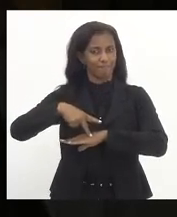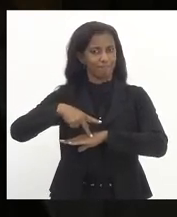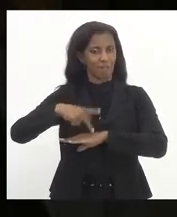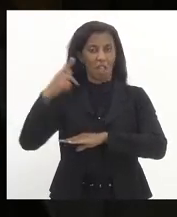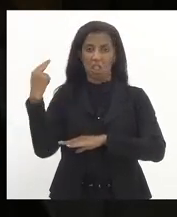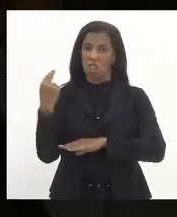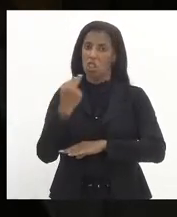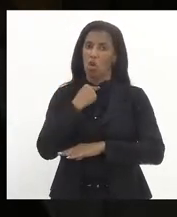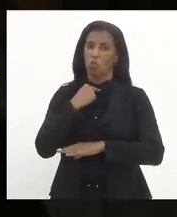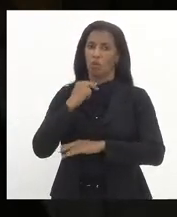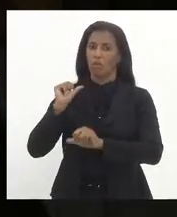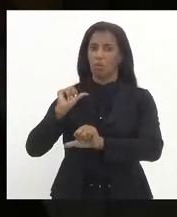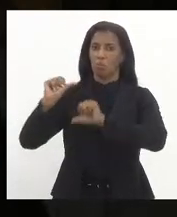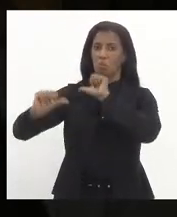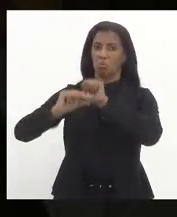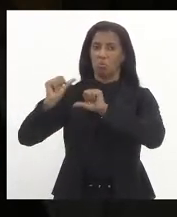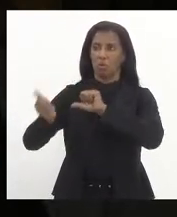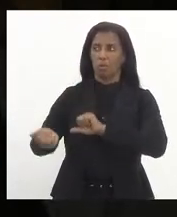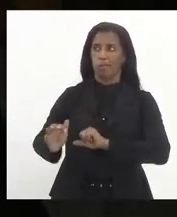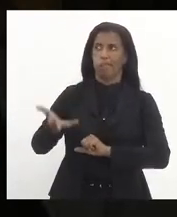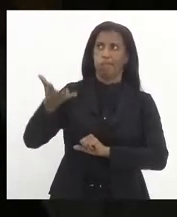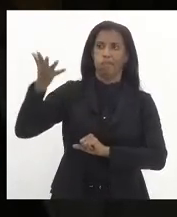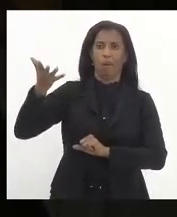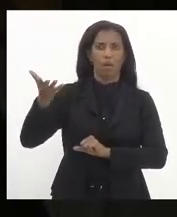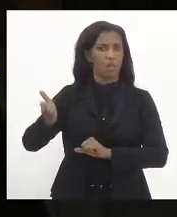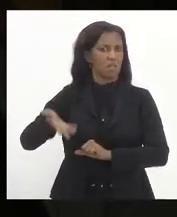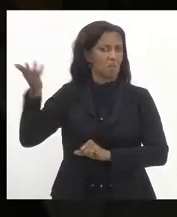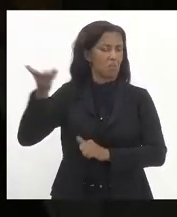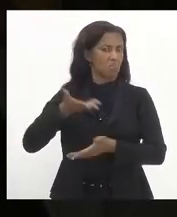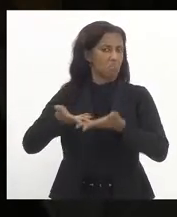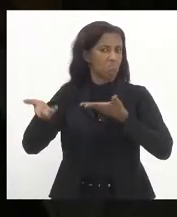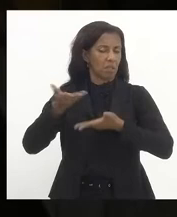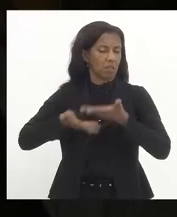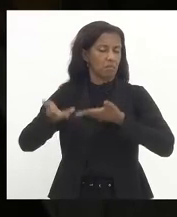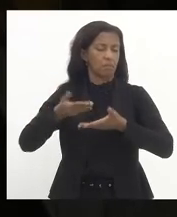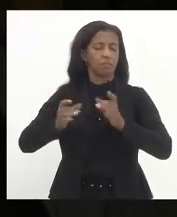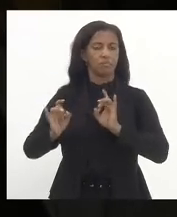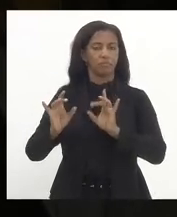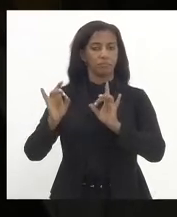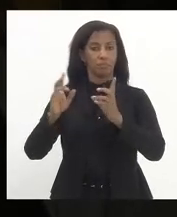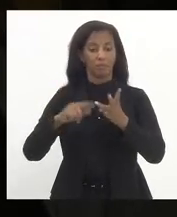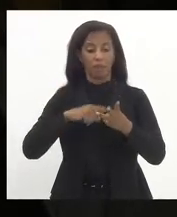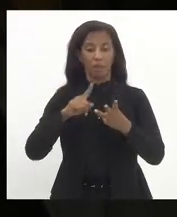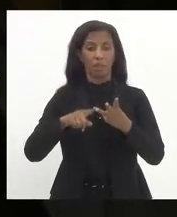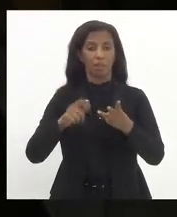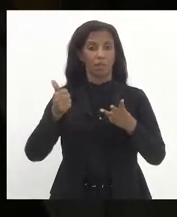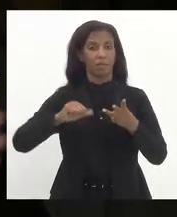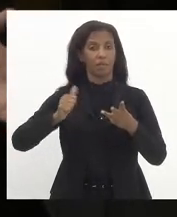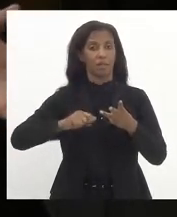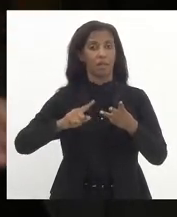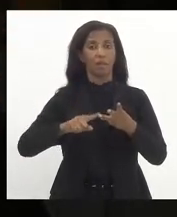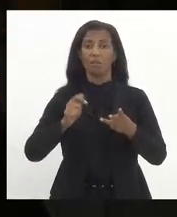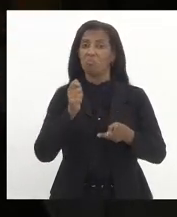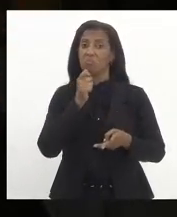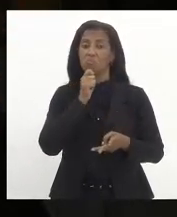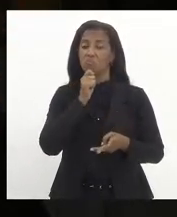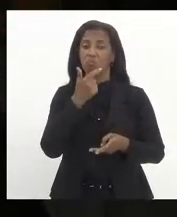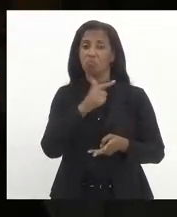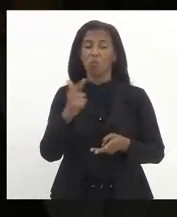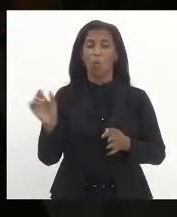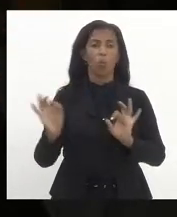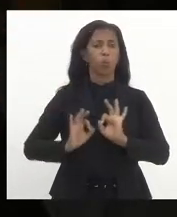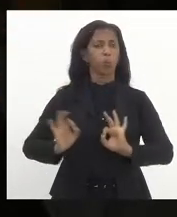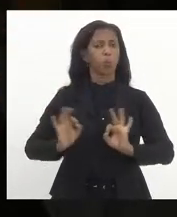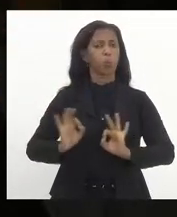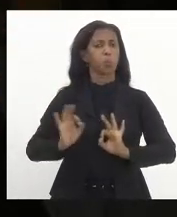abrupta, vertiginosa, que justificasse esse aumento das participações especiais. E a terceira variável, também não houve nenhuma